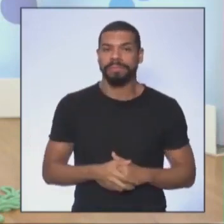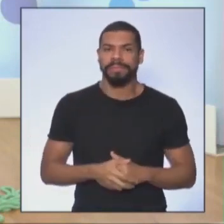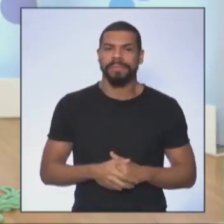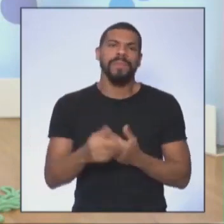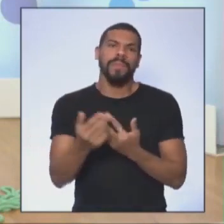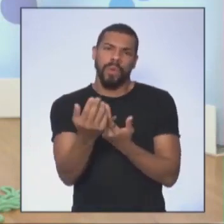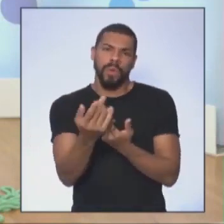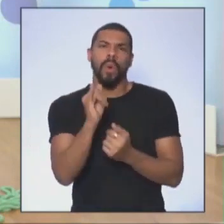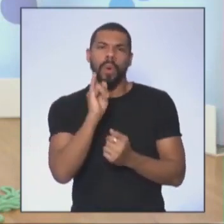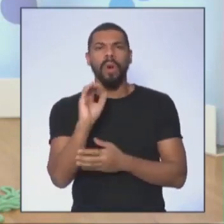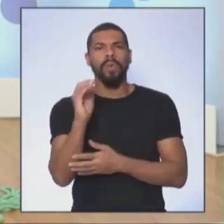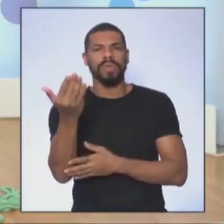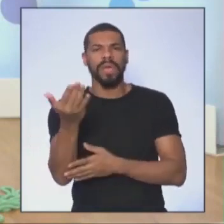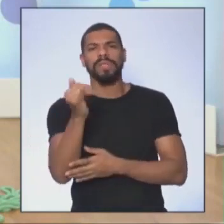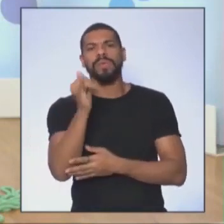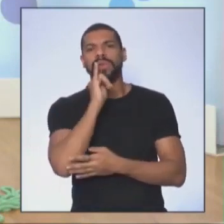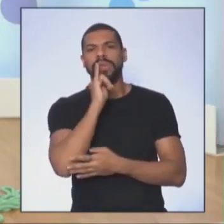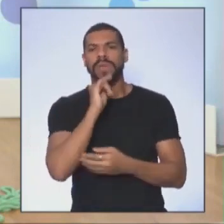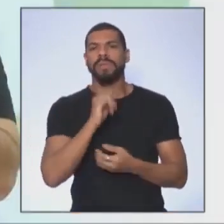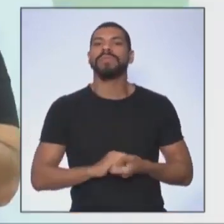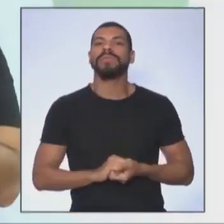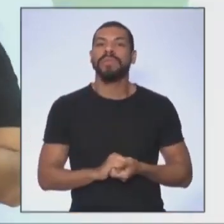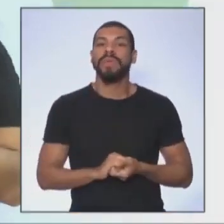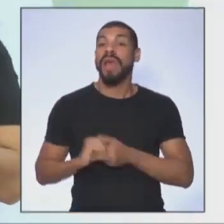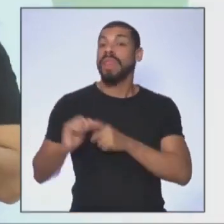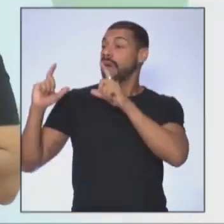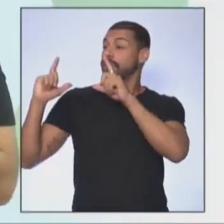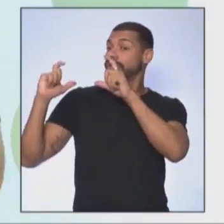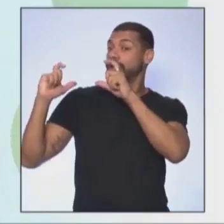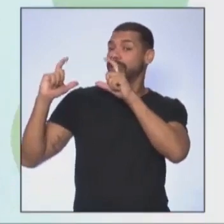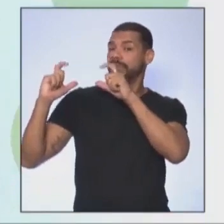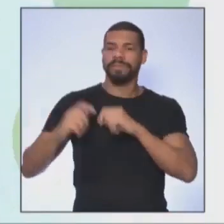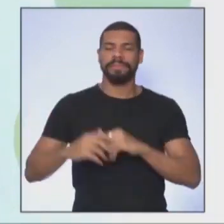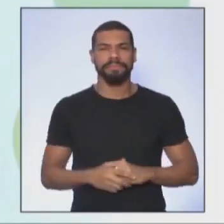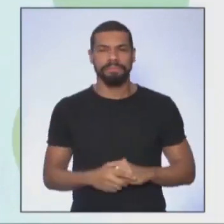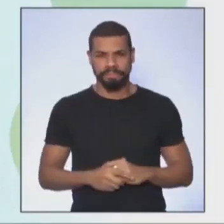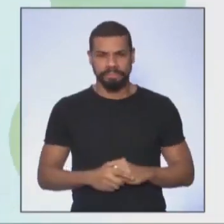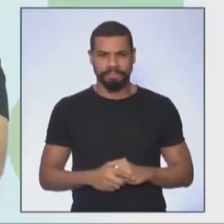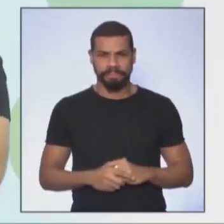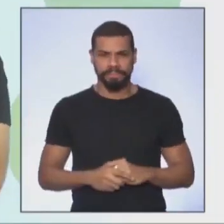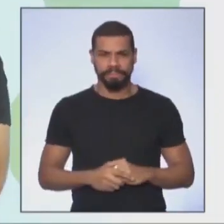acontece aonde? Bom, acontece na fotografia.